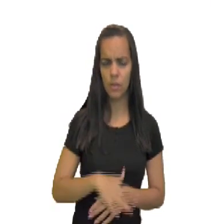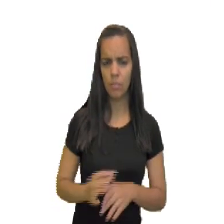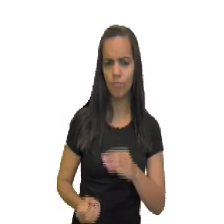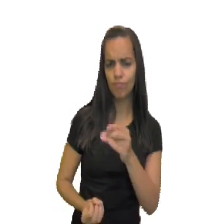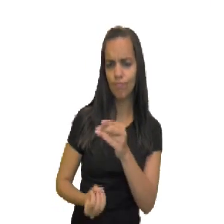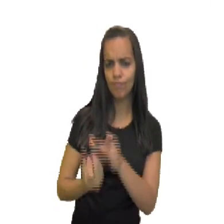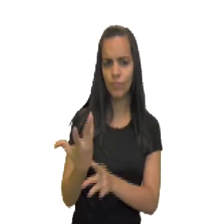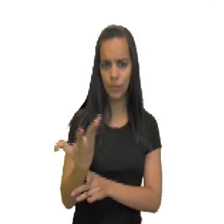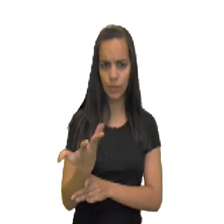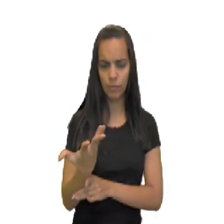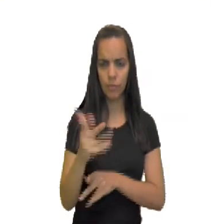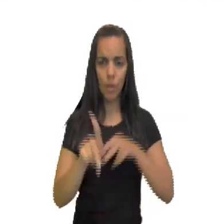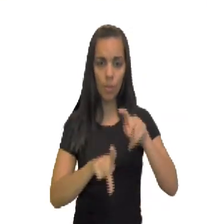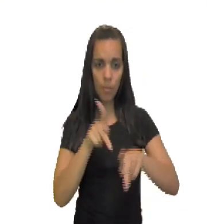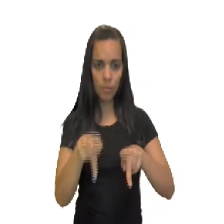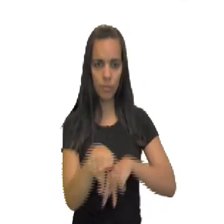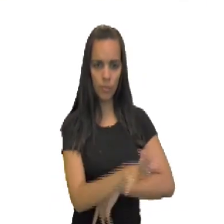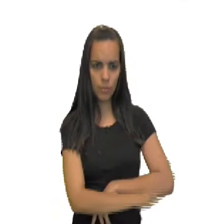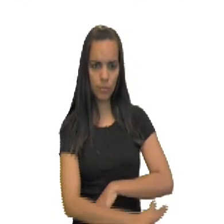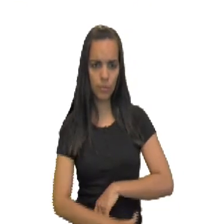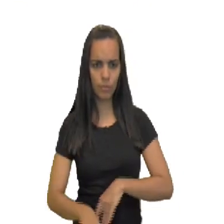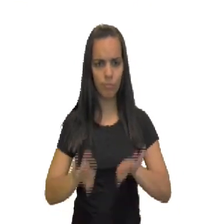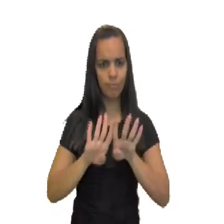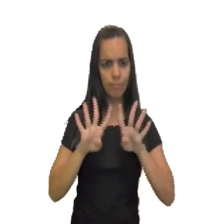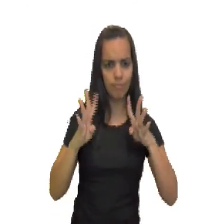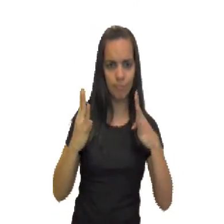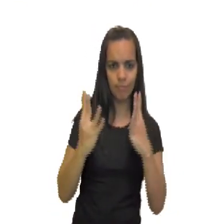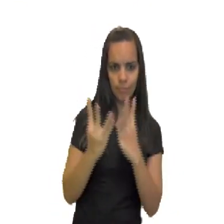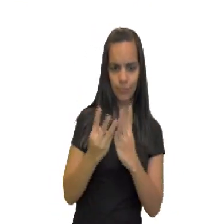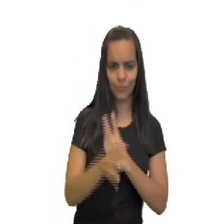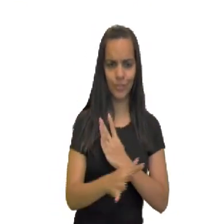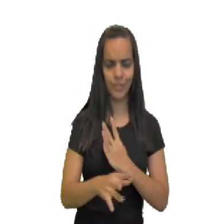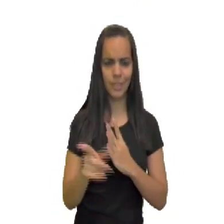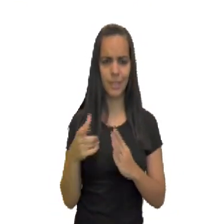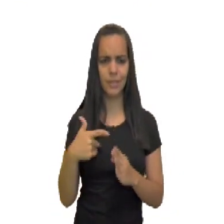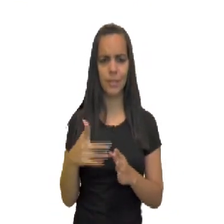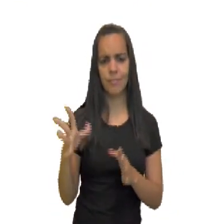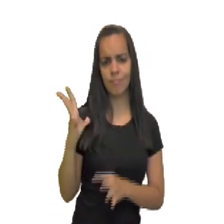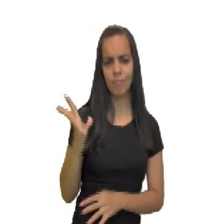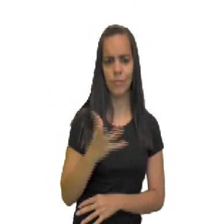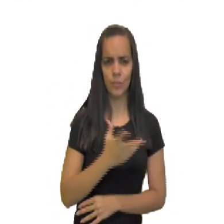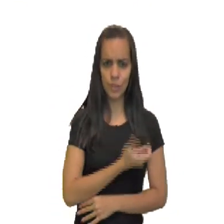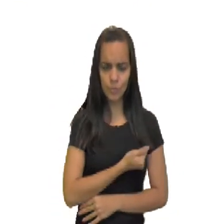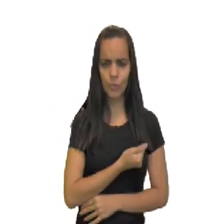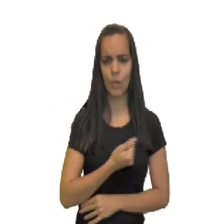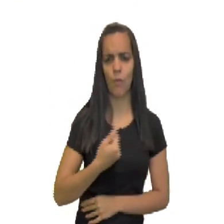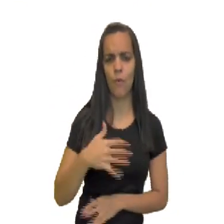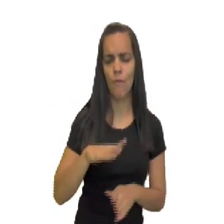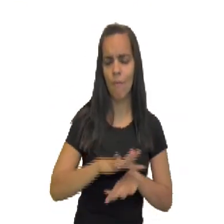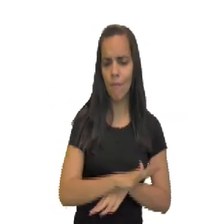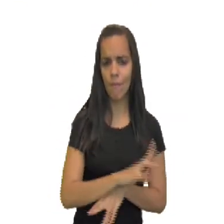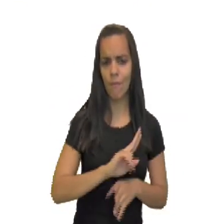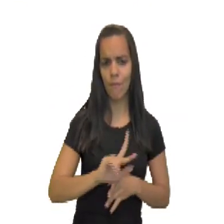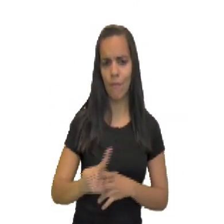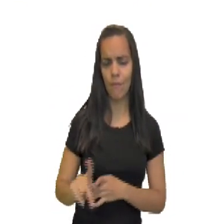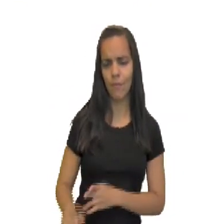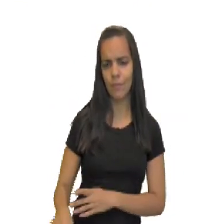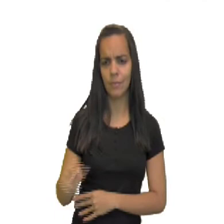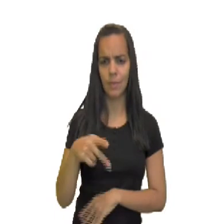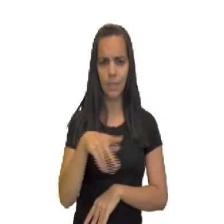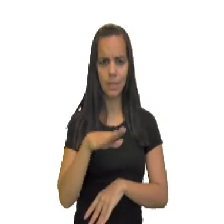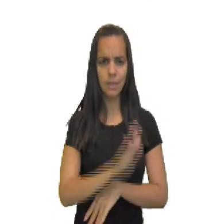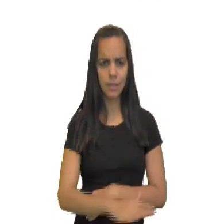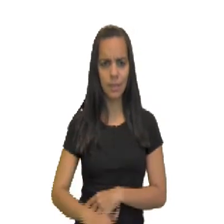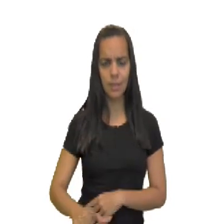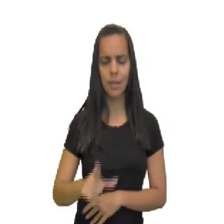da Pastoral da Criança, onde tirou milhares de crianças do leito da morte. Não só no Brasil, mas